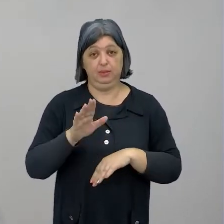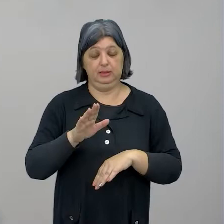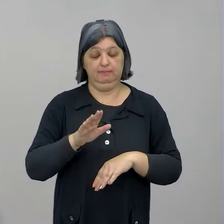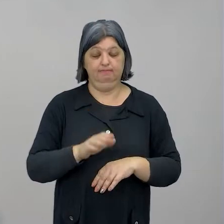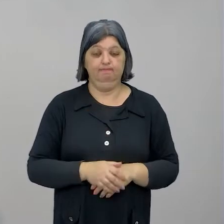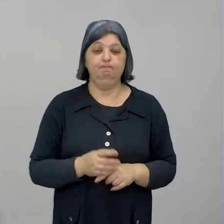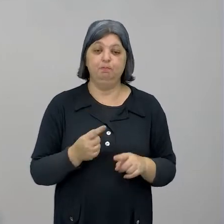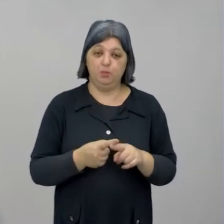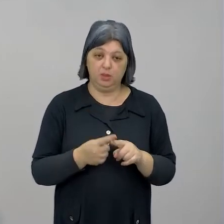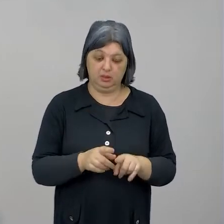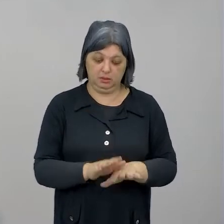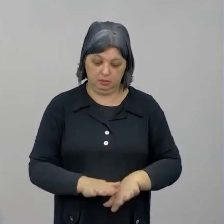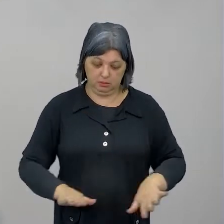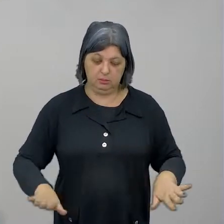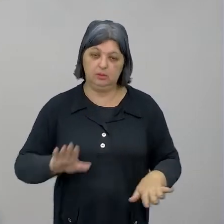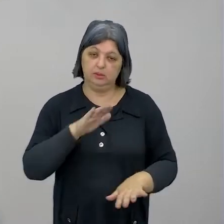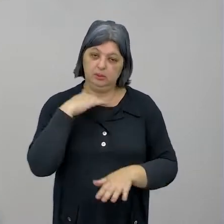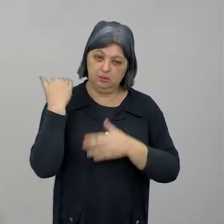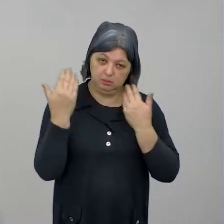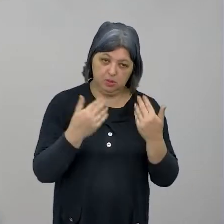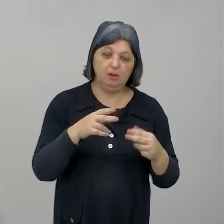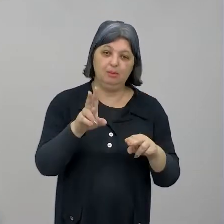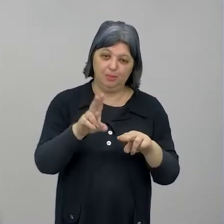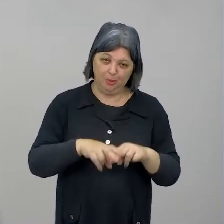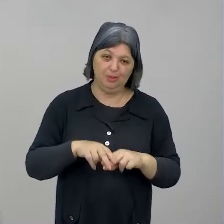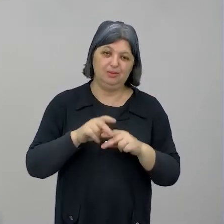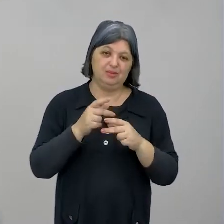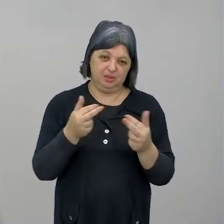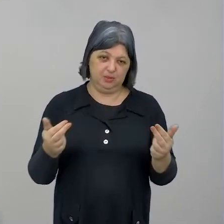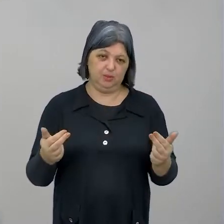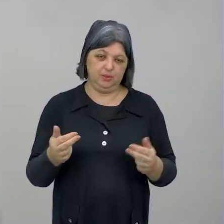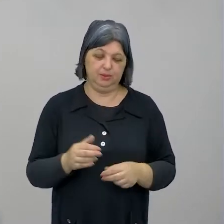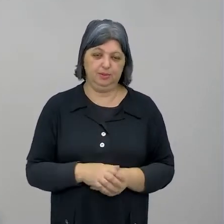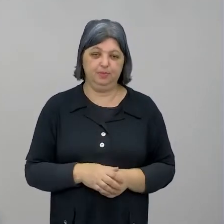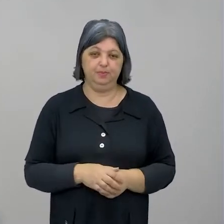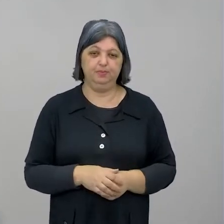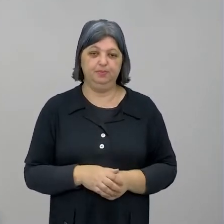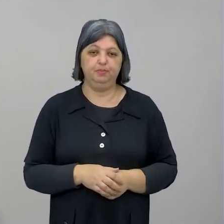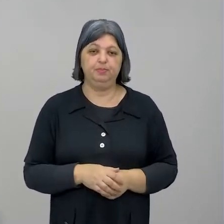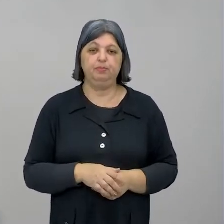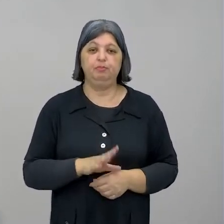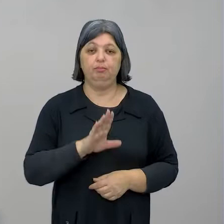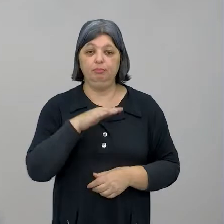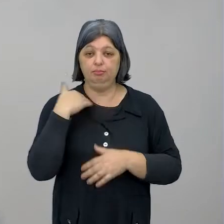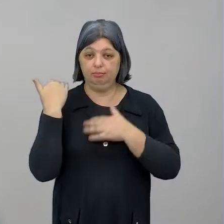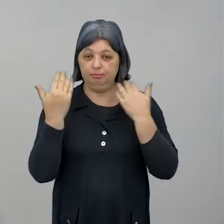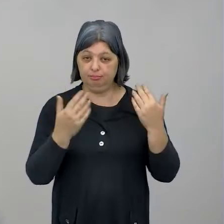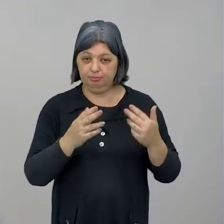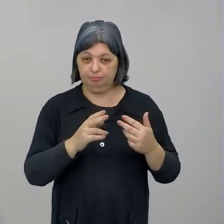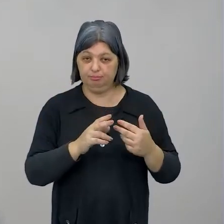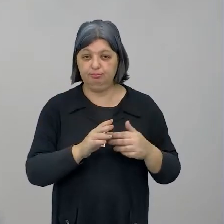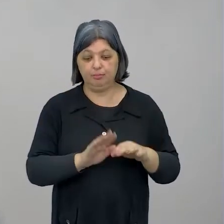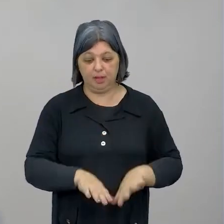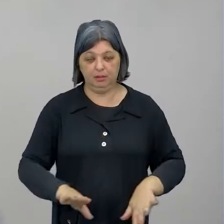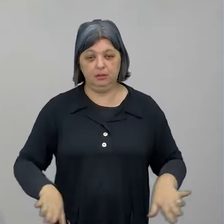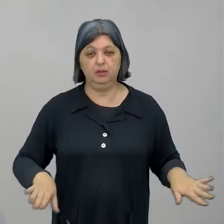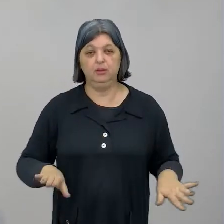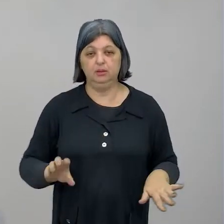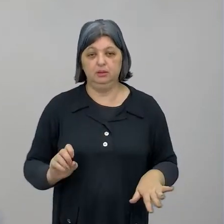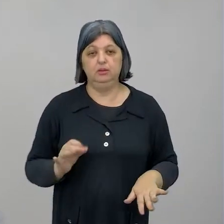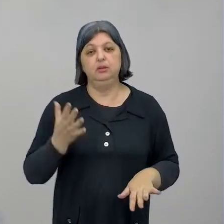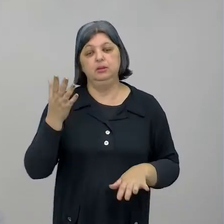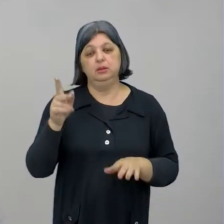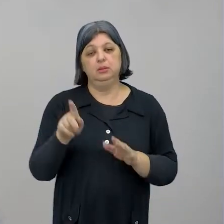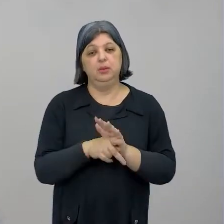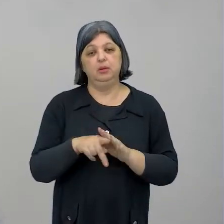mortalidade infantil entra também por conta disso. Então, a mortalidade infantil causada, né, por doenças